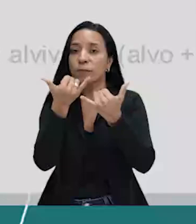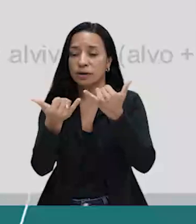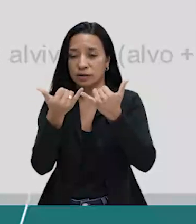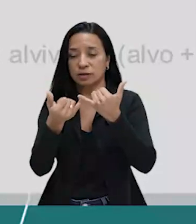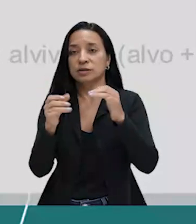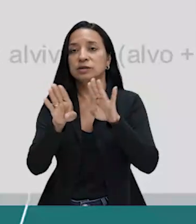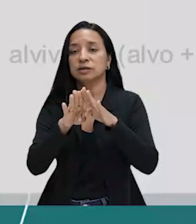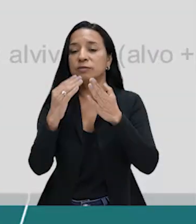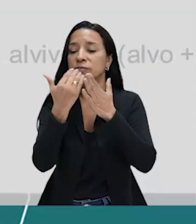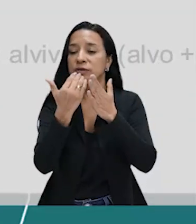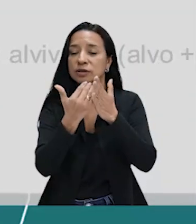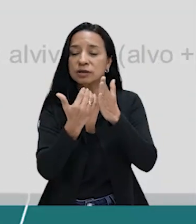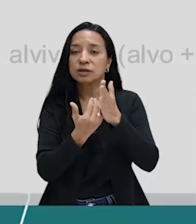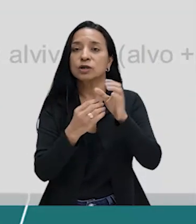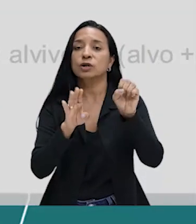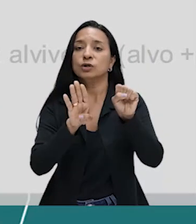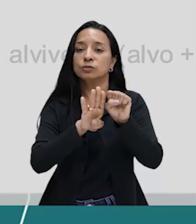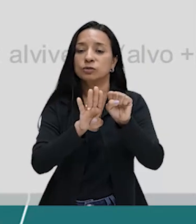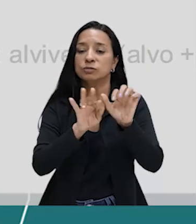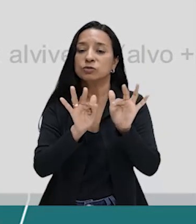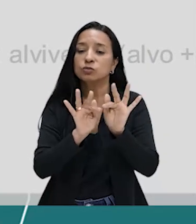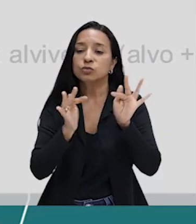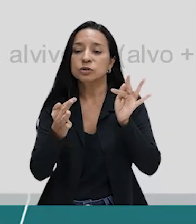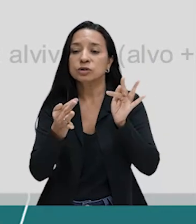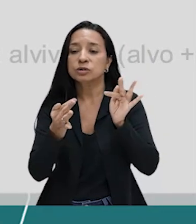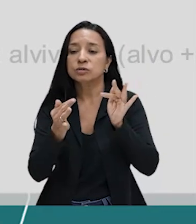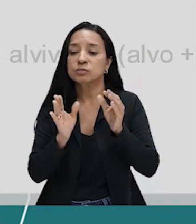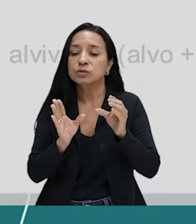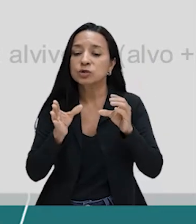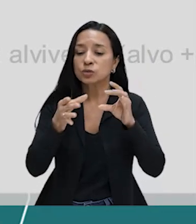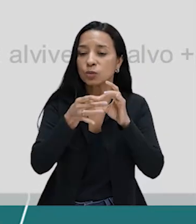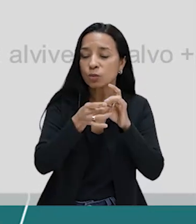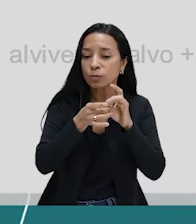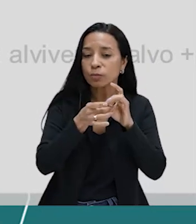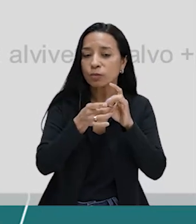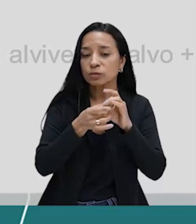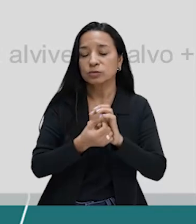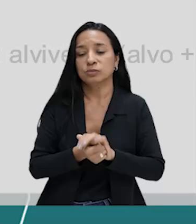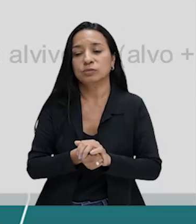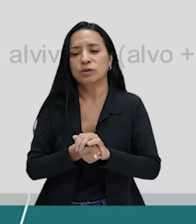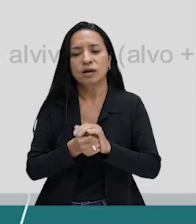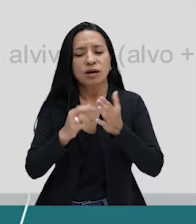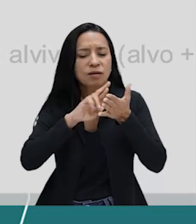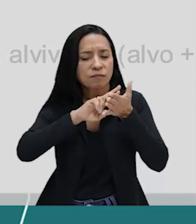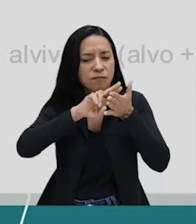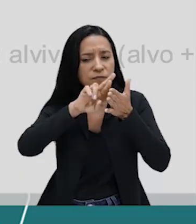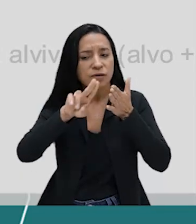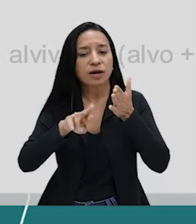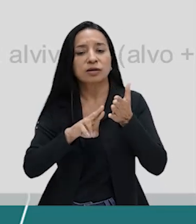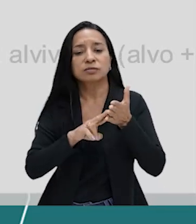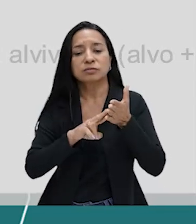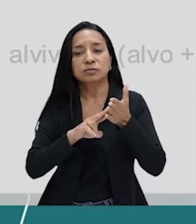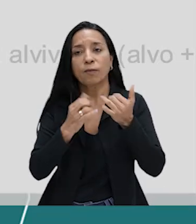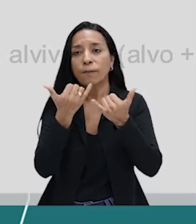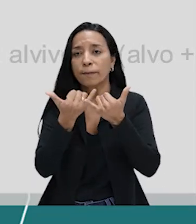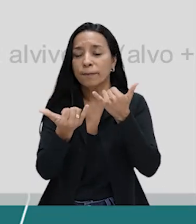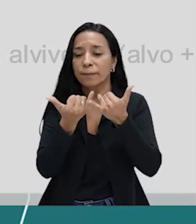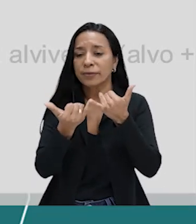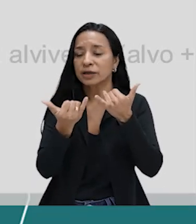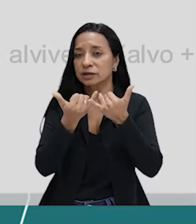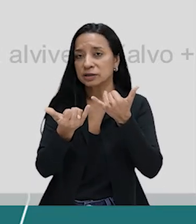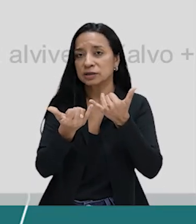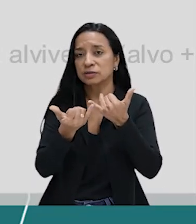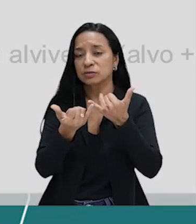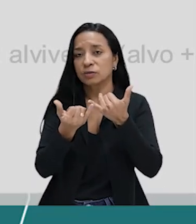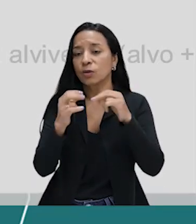em substantivos simples, em substantivos compostos, primitivos e derivados. Então, assim, é bem parecido, por